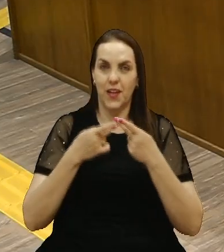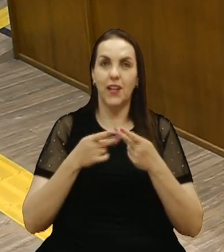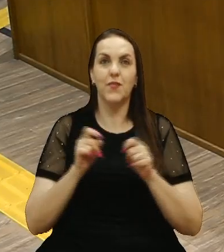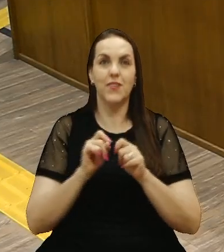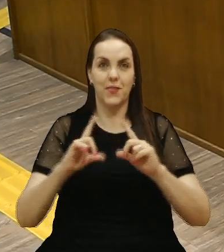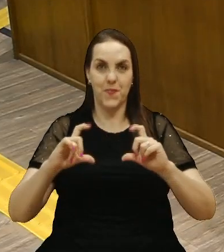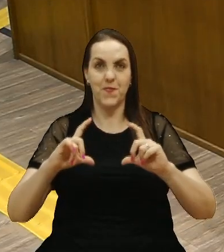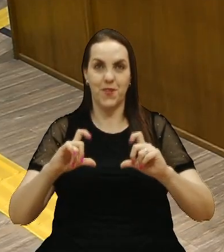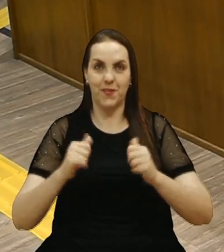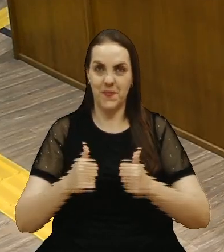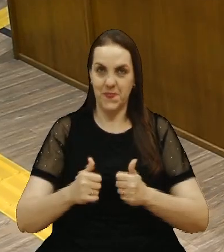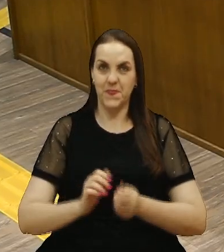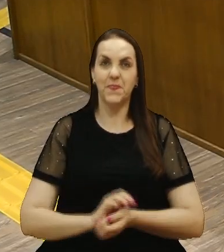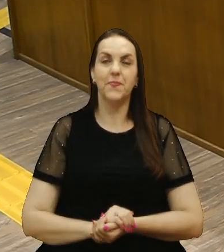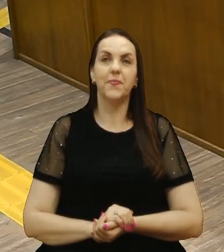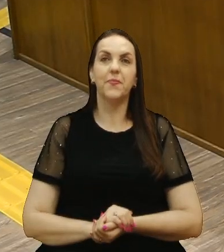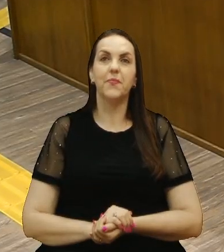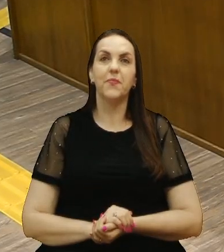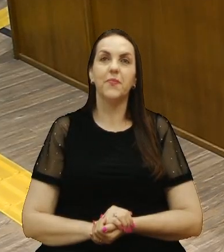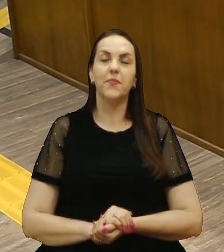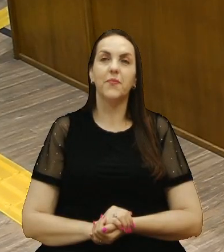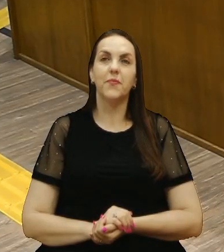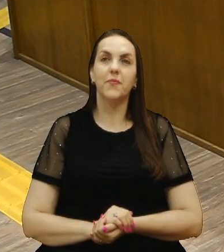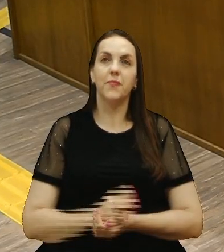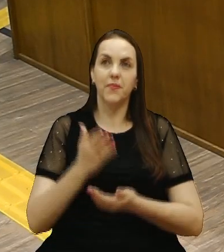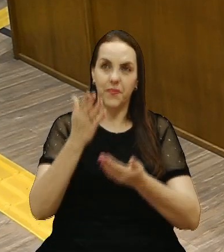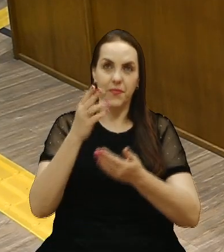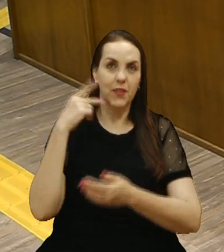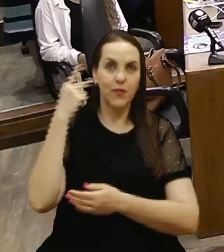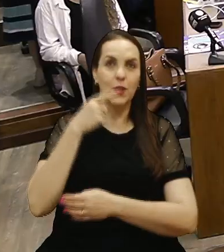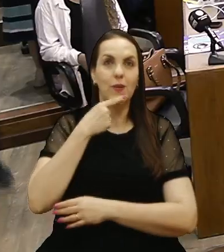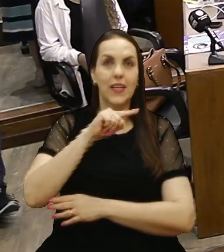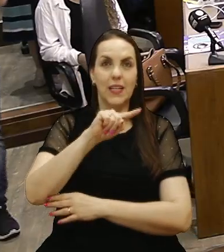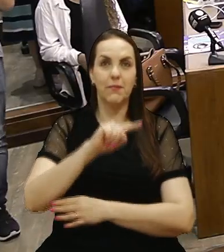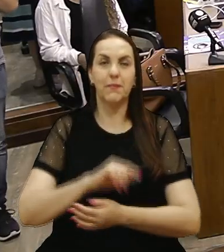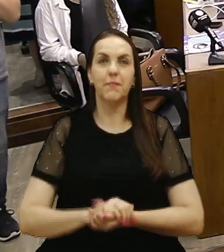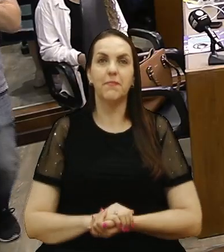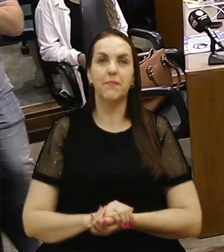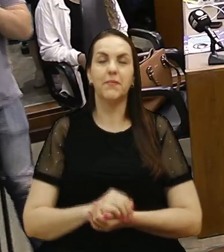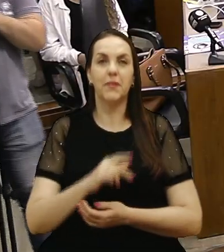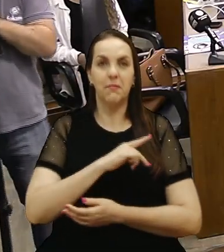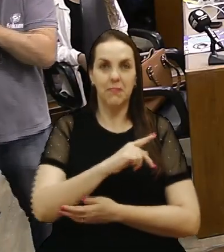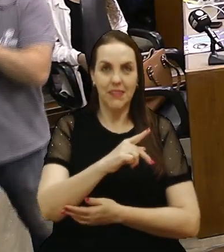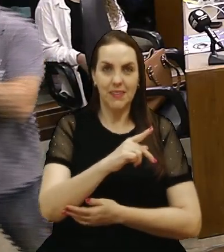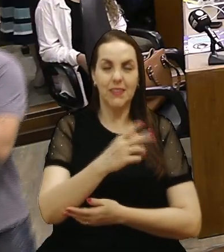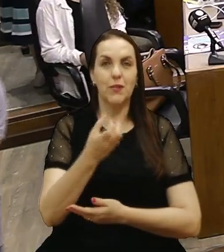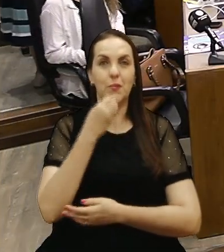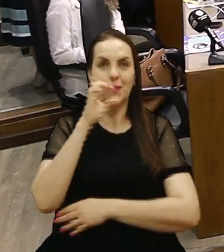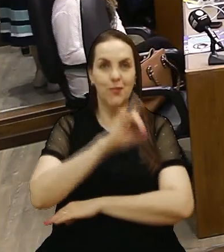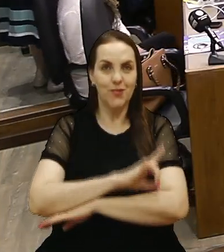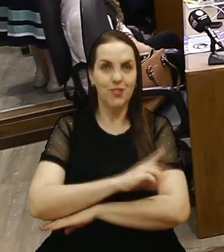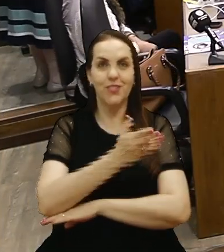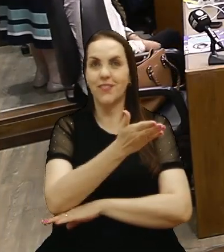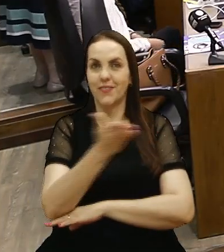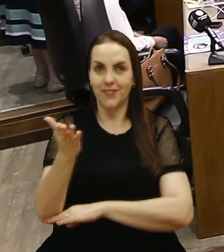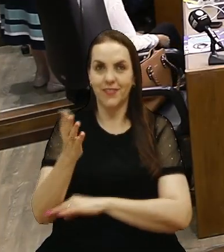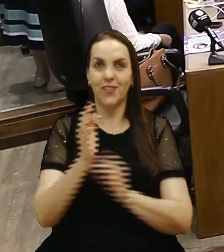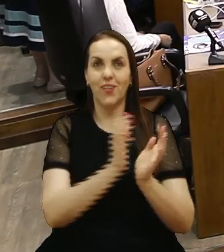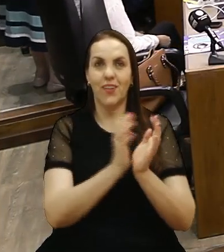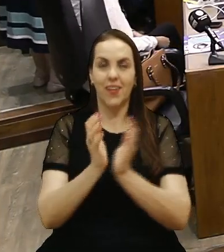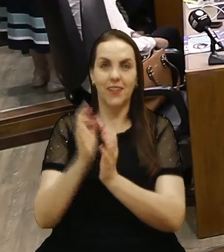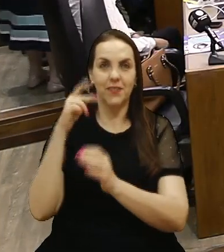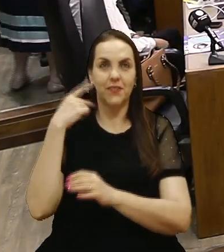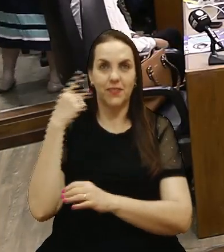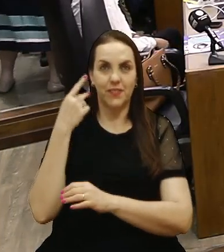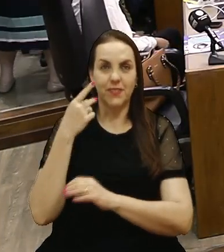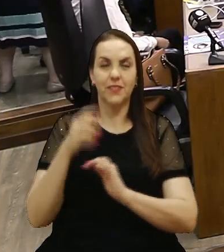uma foto. Com a palavra, vereador Caleb Garbim. Presidente, meu bom dia aos senhores colegas vereadores, saudar o vereador